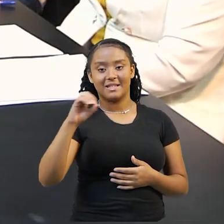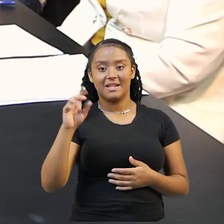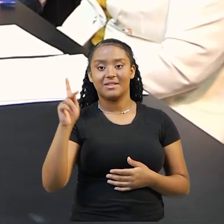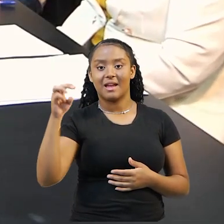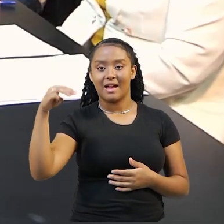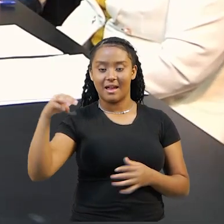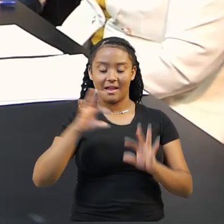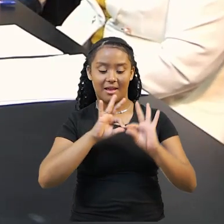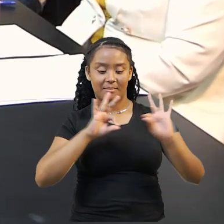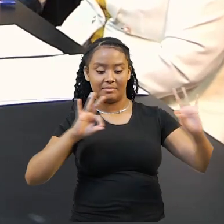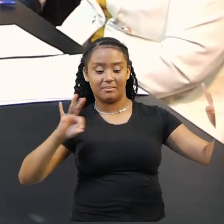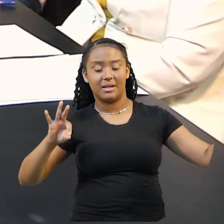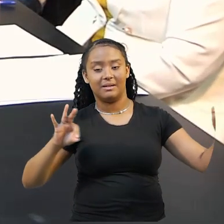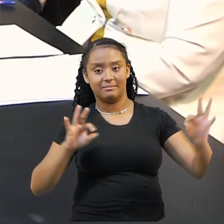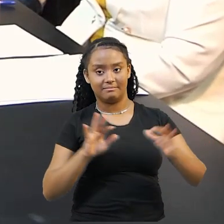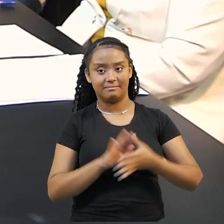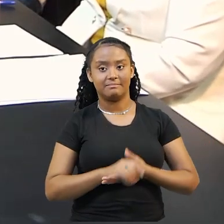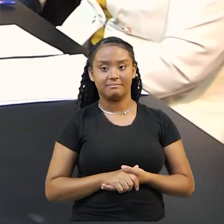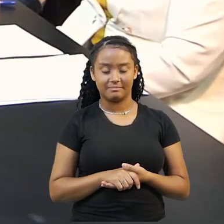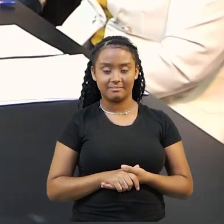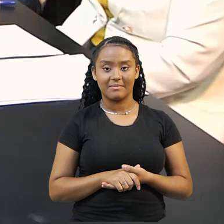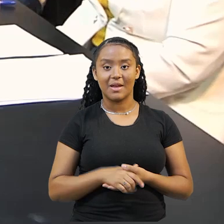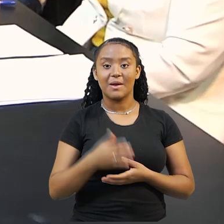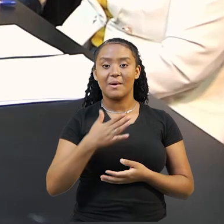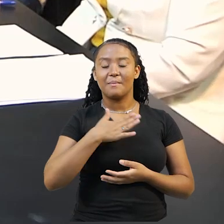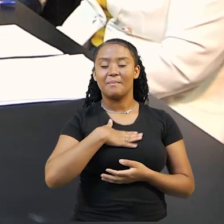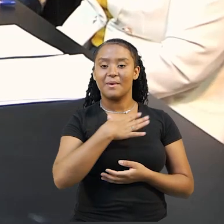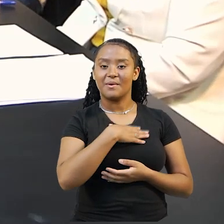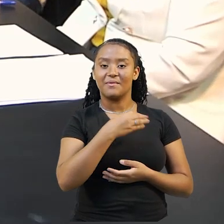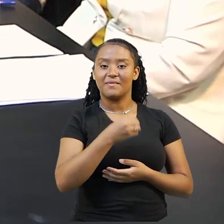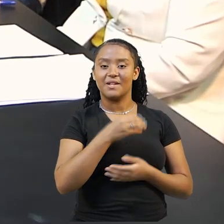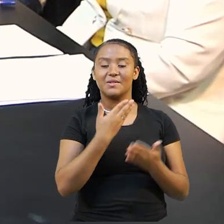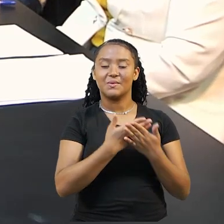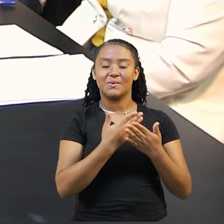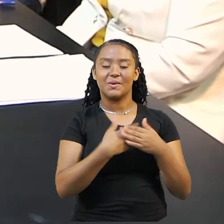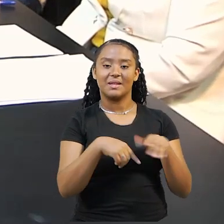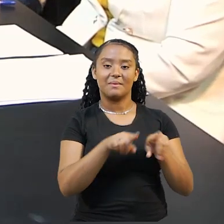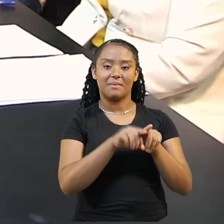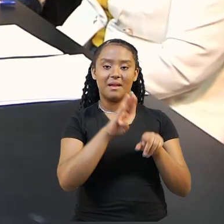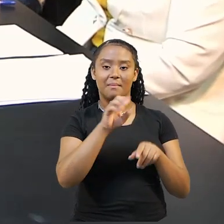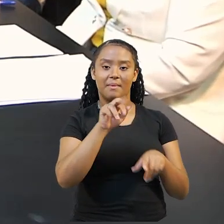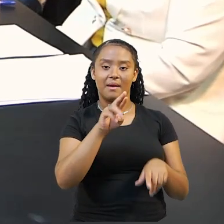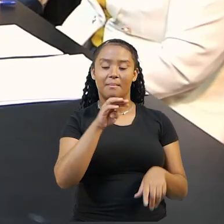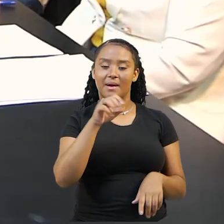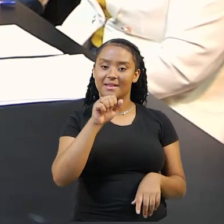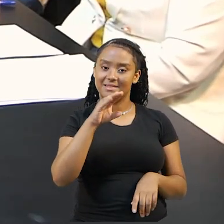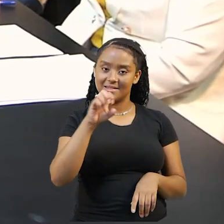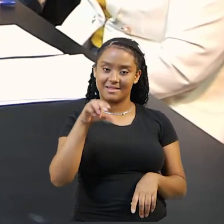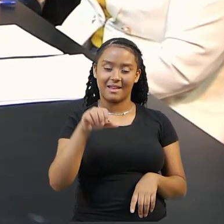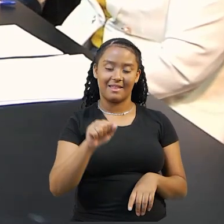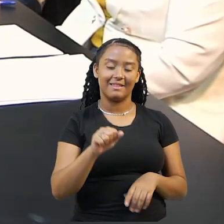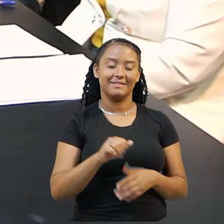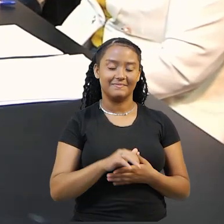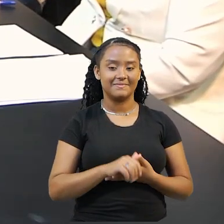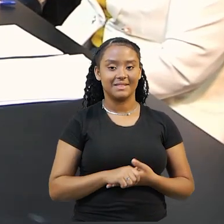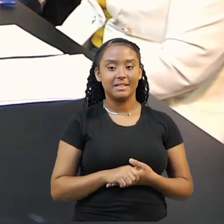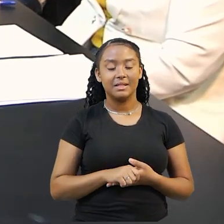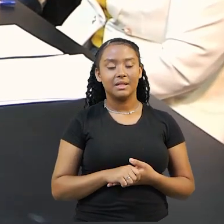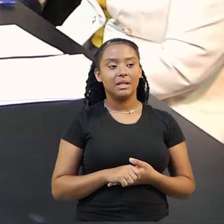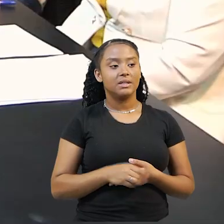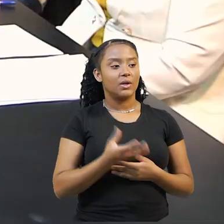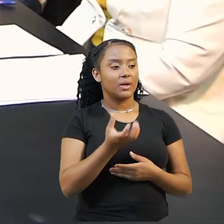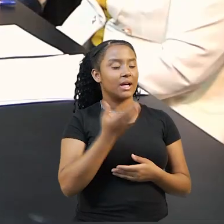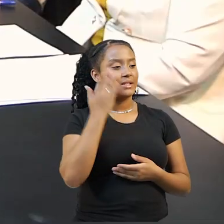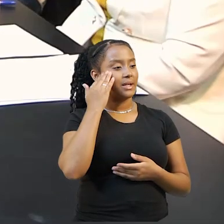quilômetros daqui. Quantos? Mais de 700. Meu filho estudou lá, por isso que eu sei, em Barbacena. Eu queria saber,